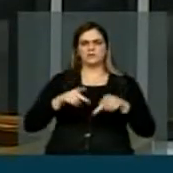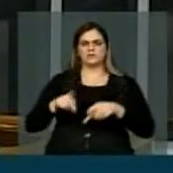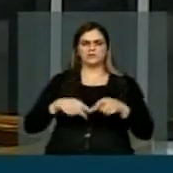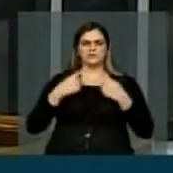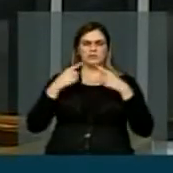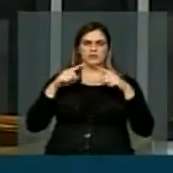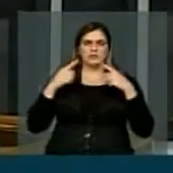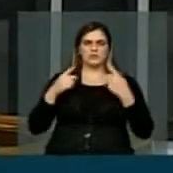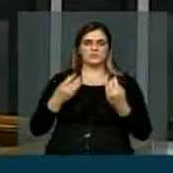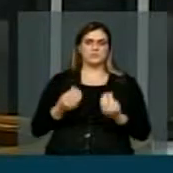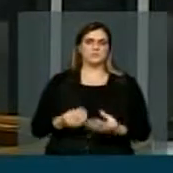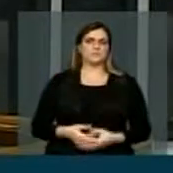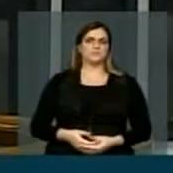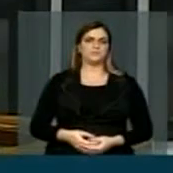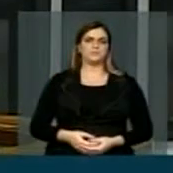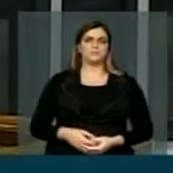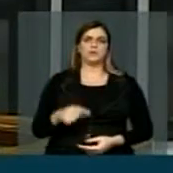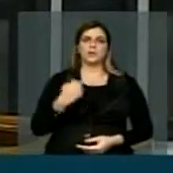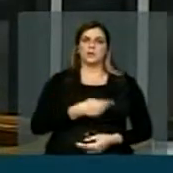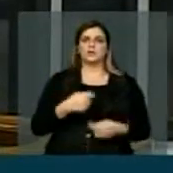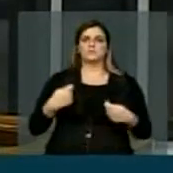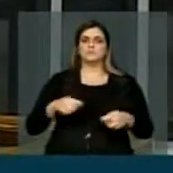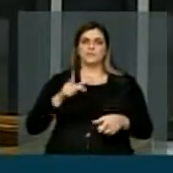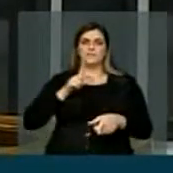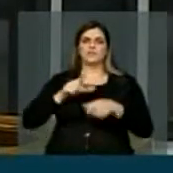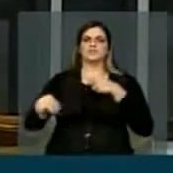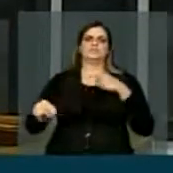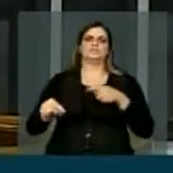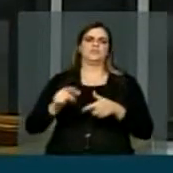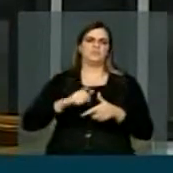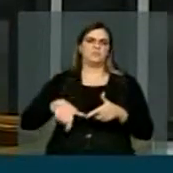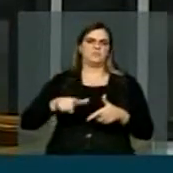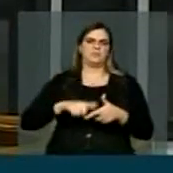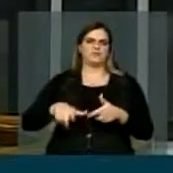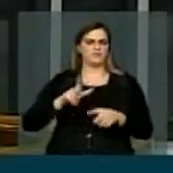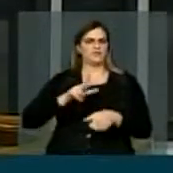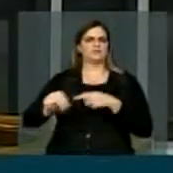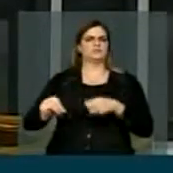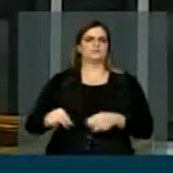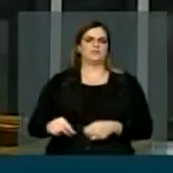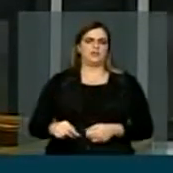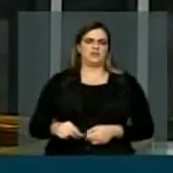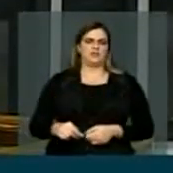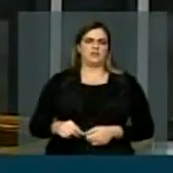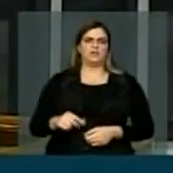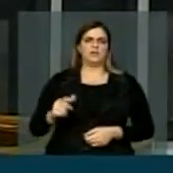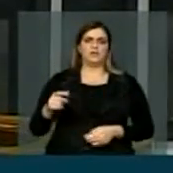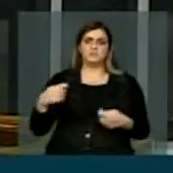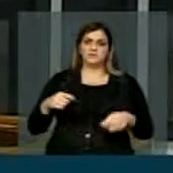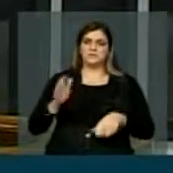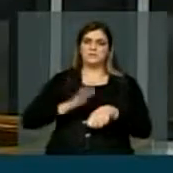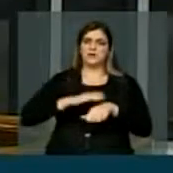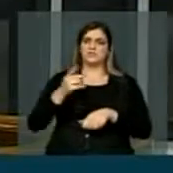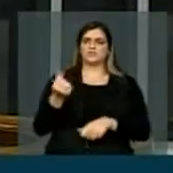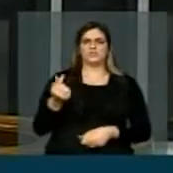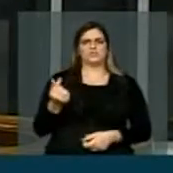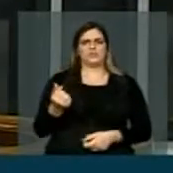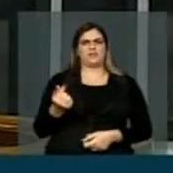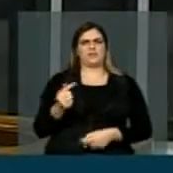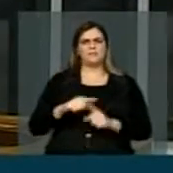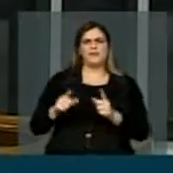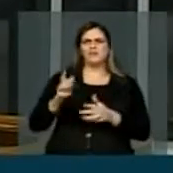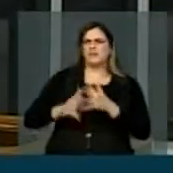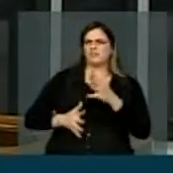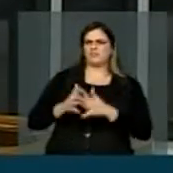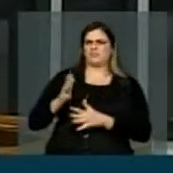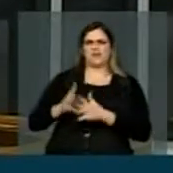brasileira. Precisamos vencer a resistência existente quando se trata de mais dinheiro para a saúde pública.